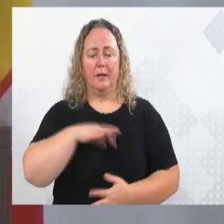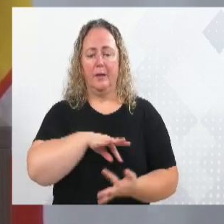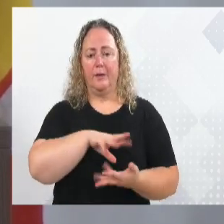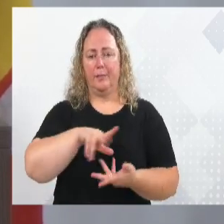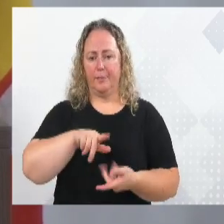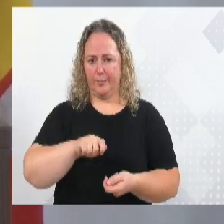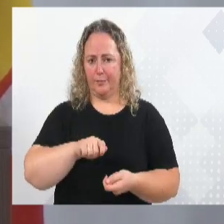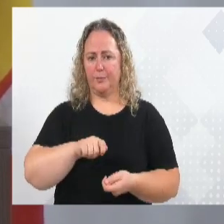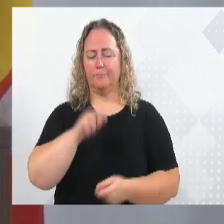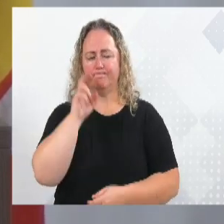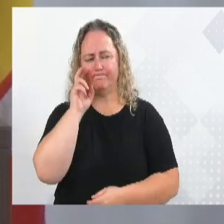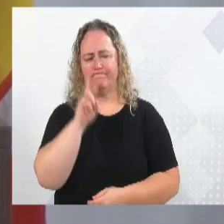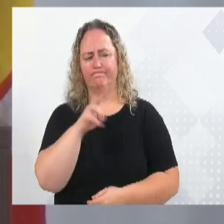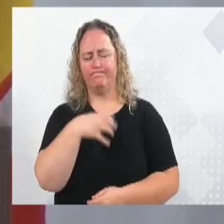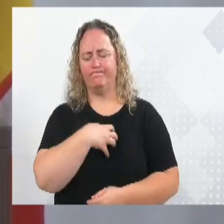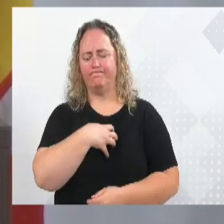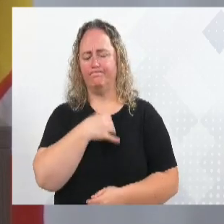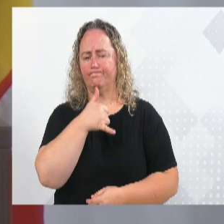ontem